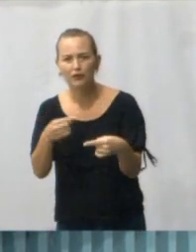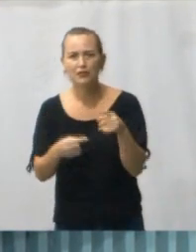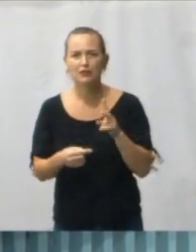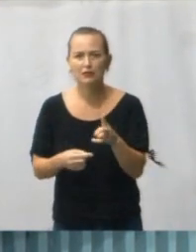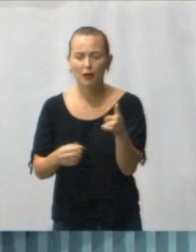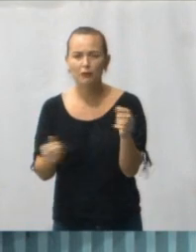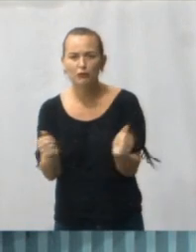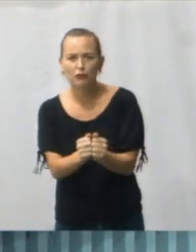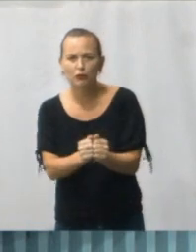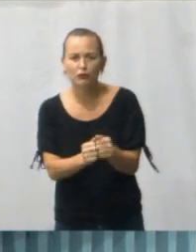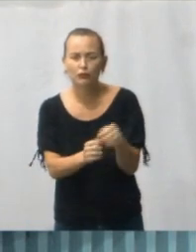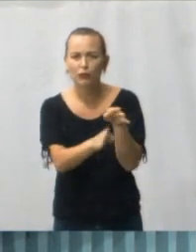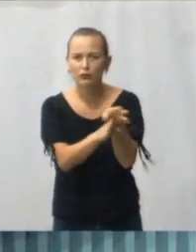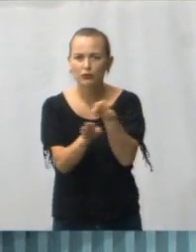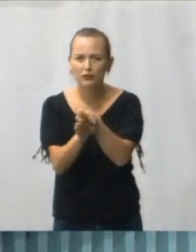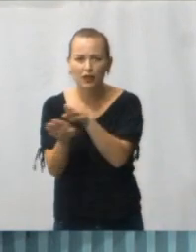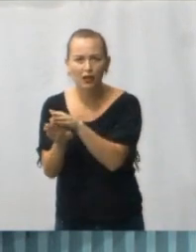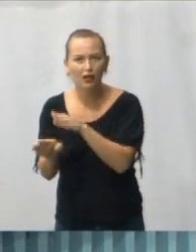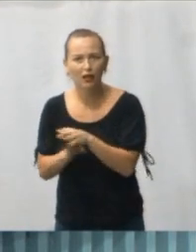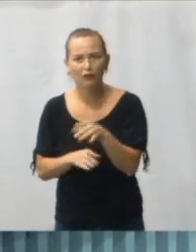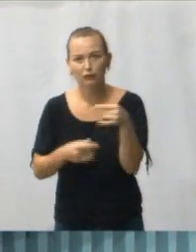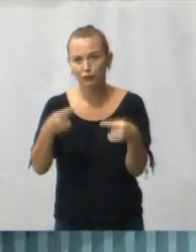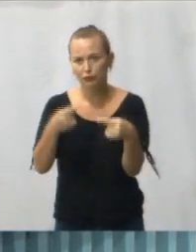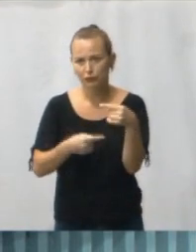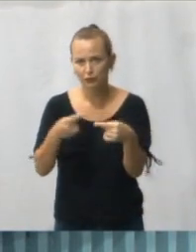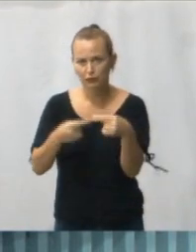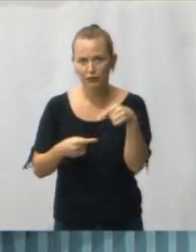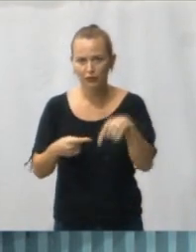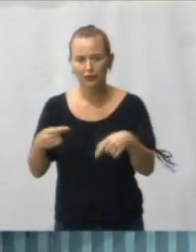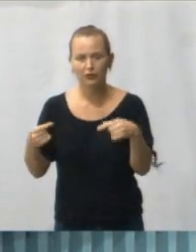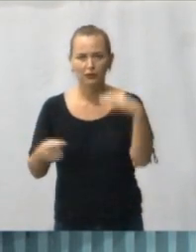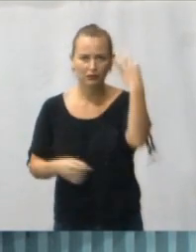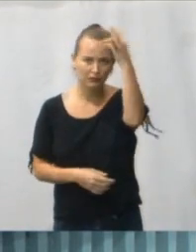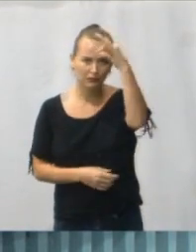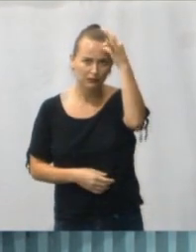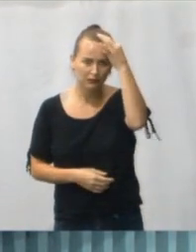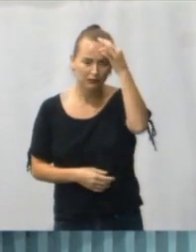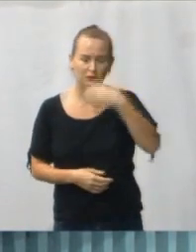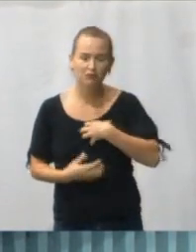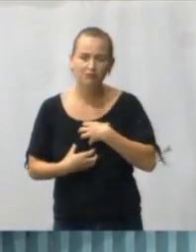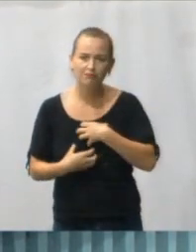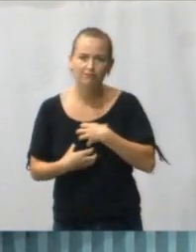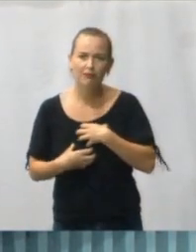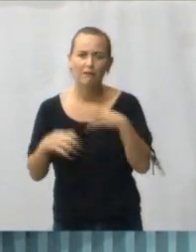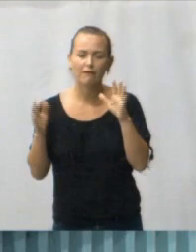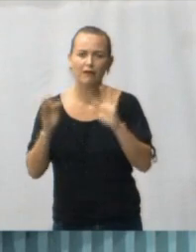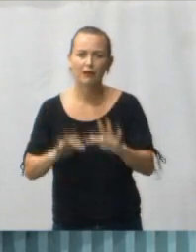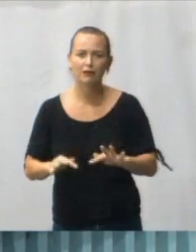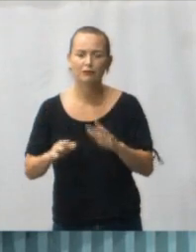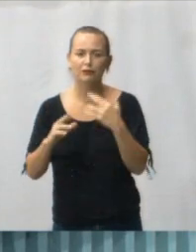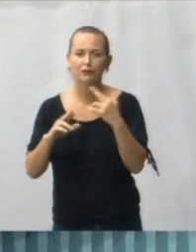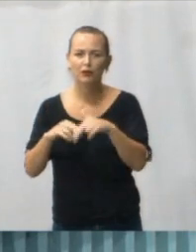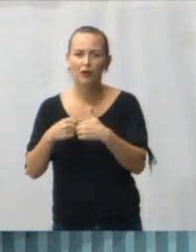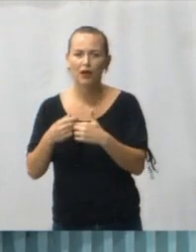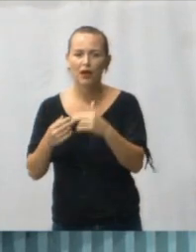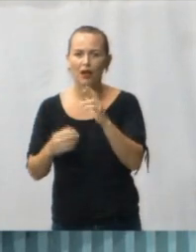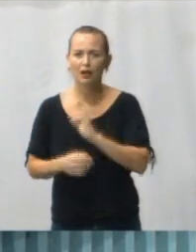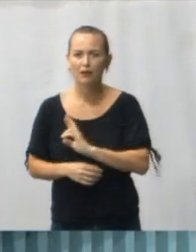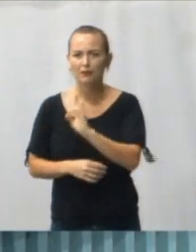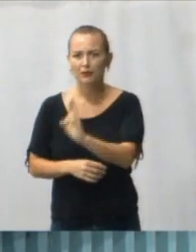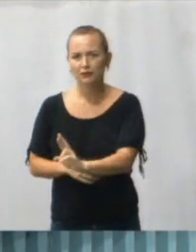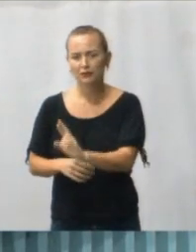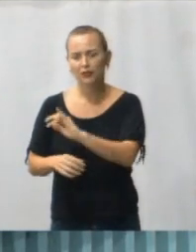cidade. Eu me sinto, senhor presidente, muito feliz e representar a comunidade Jardim Cambori, no qual me otorgou no voto